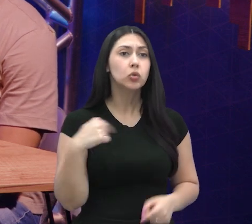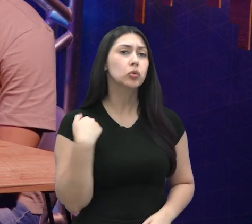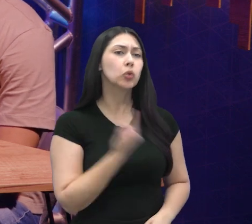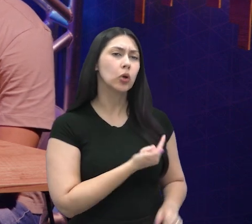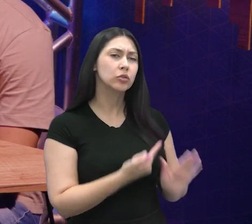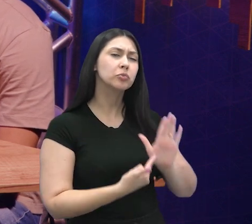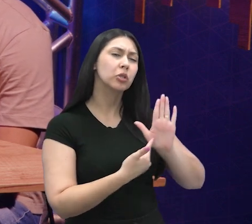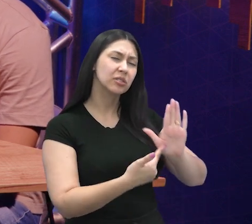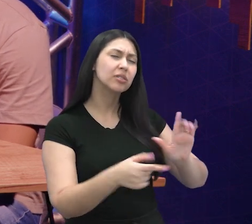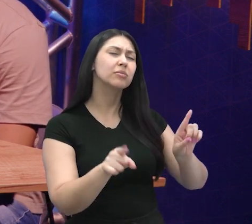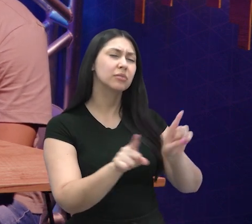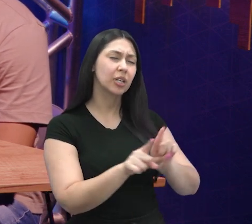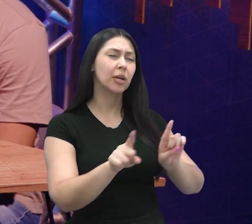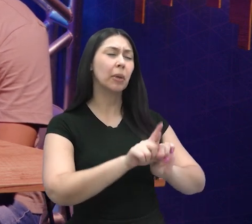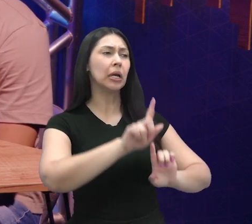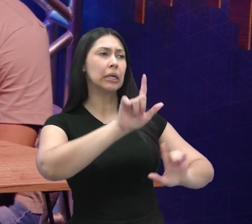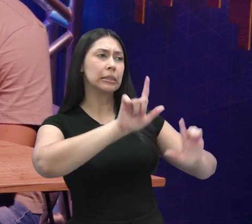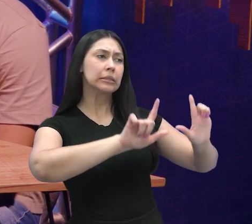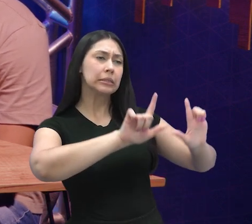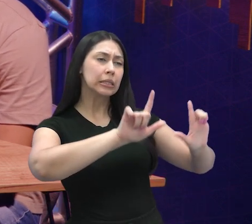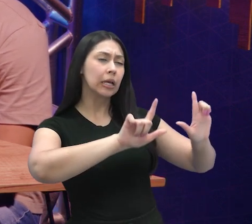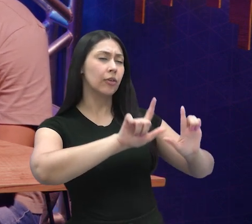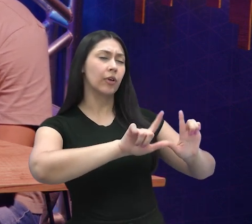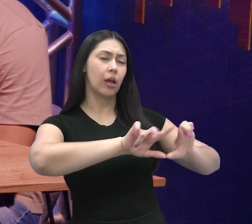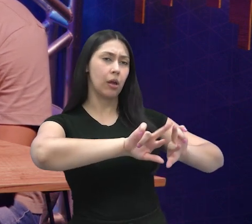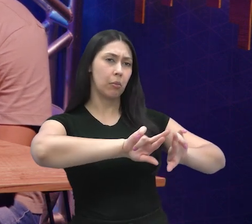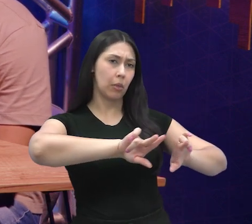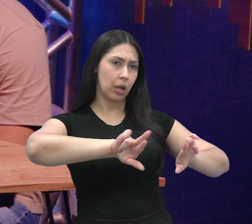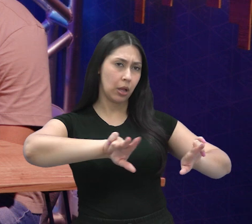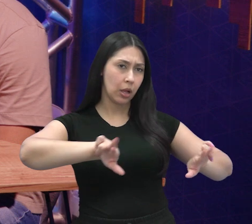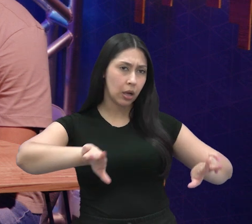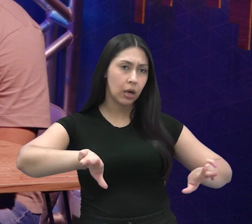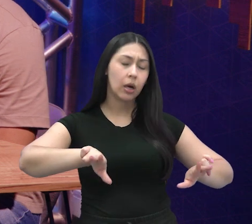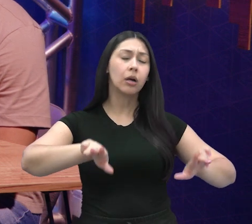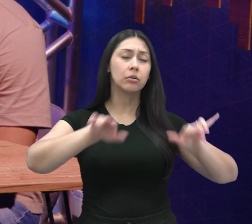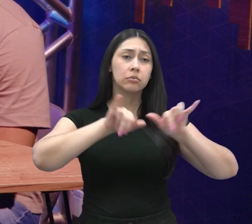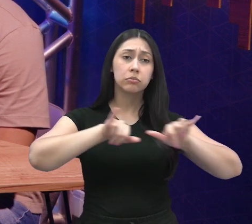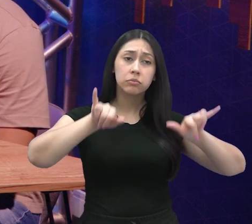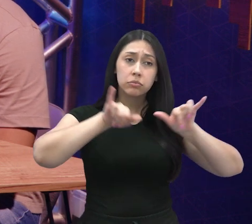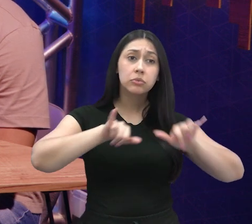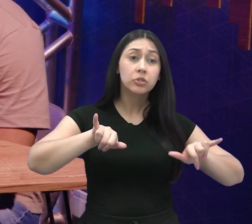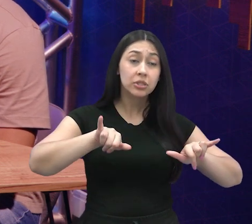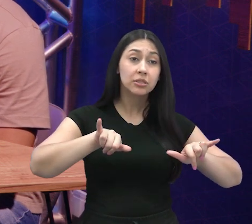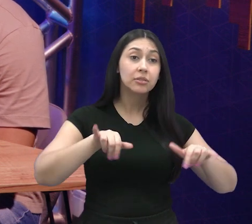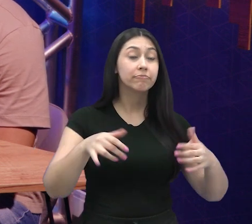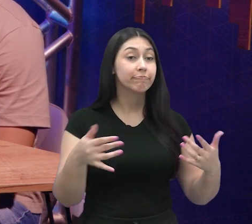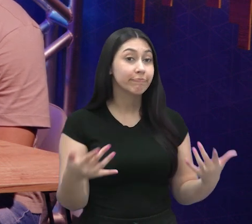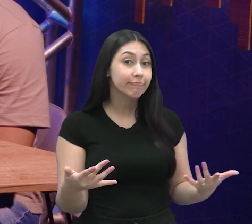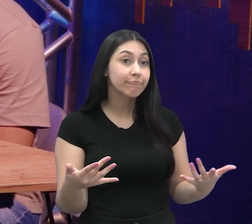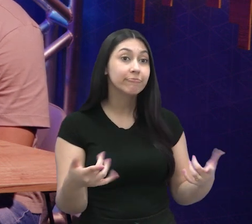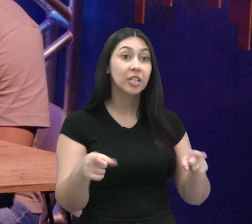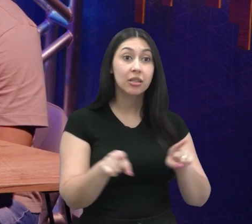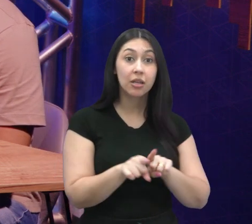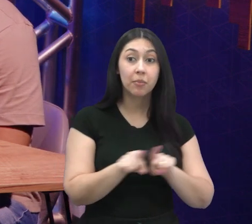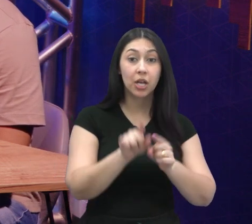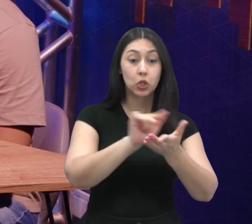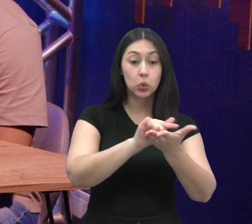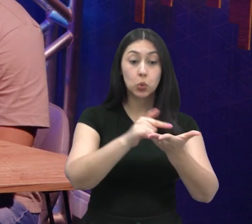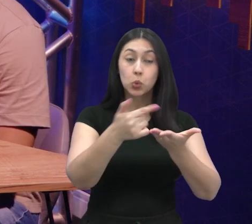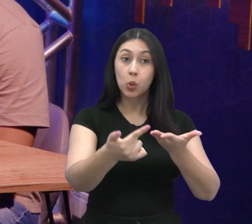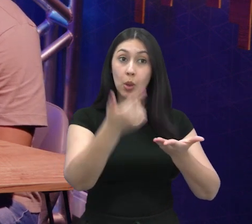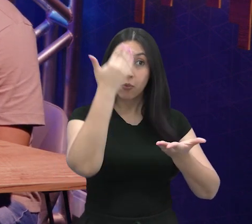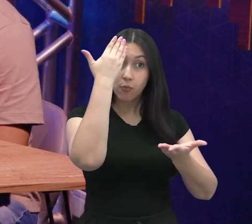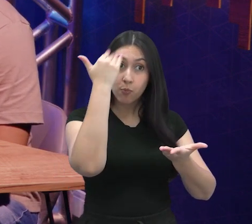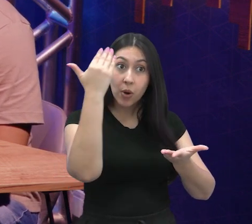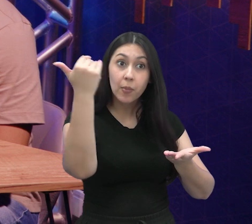aqui alguns noticiários, alguns noticiários televisivos e, enfim, jornais muito conhecidos